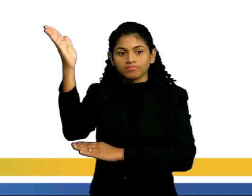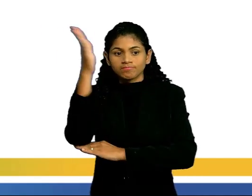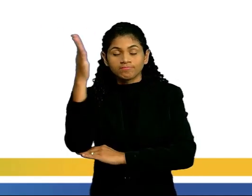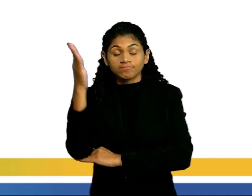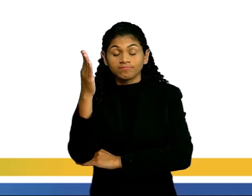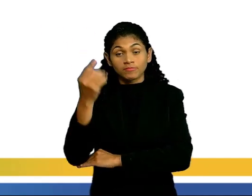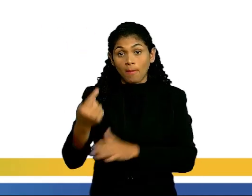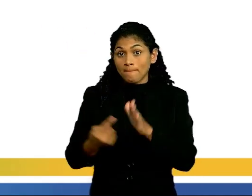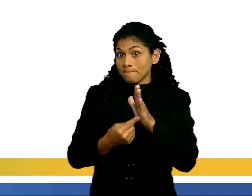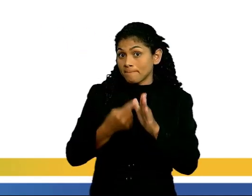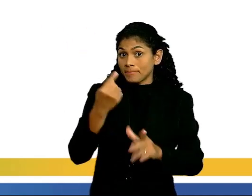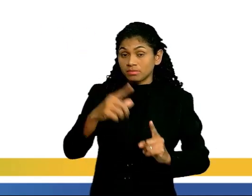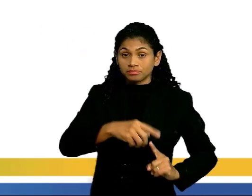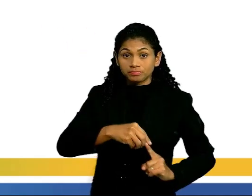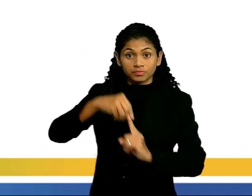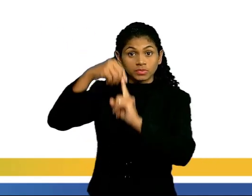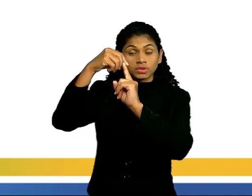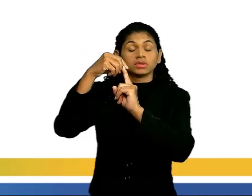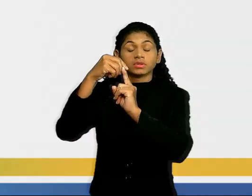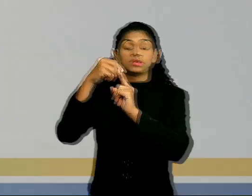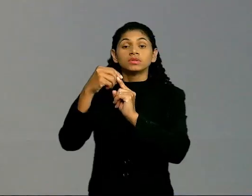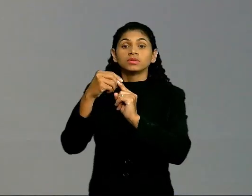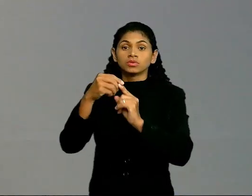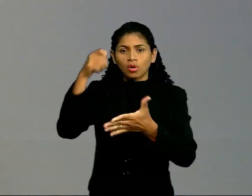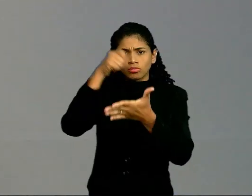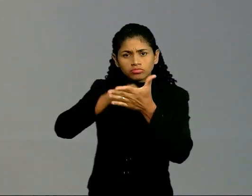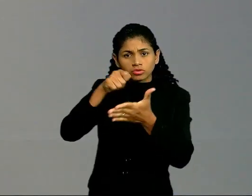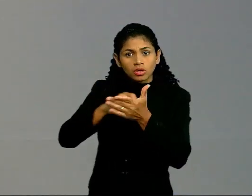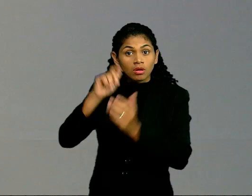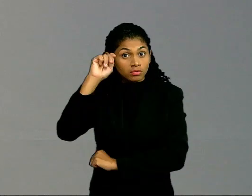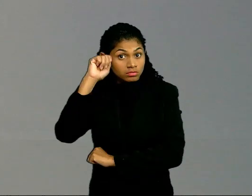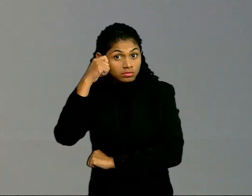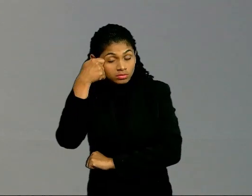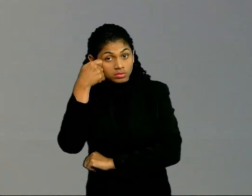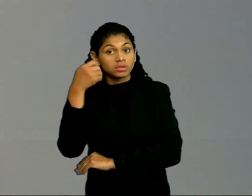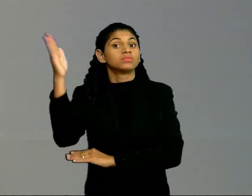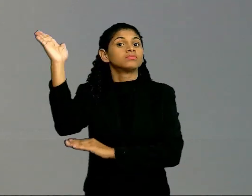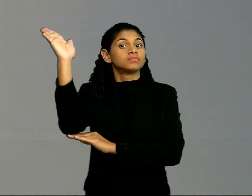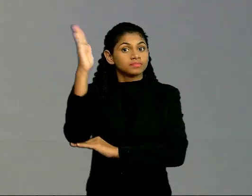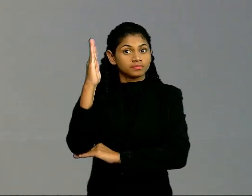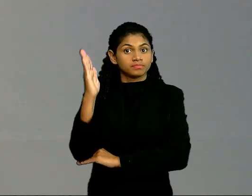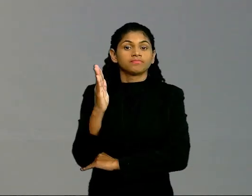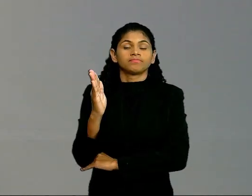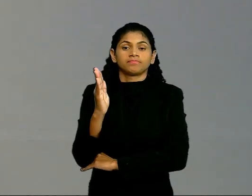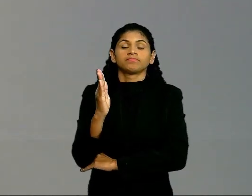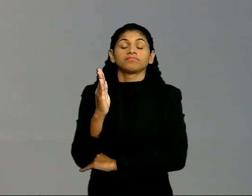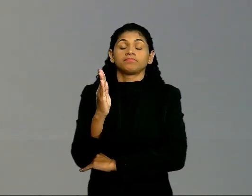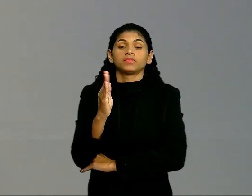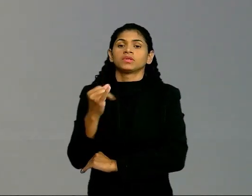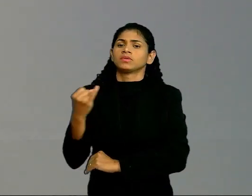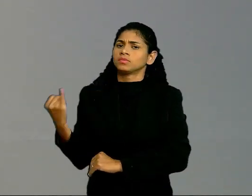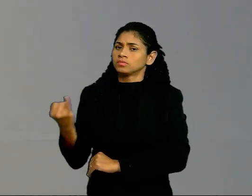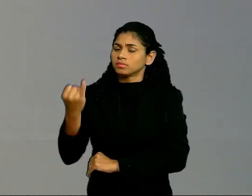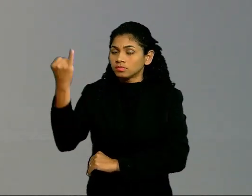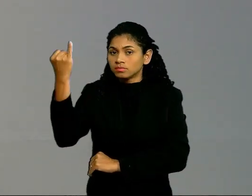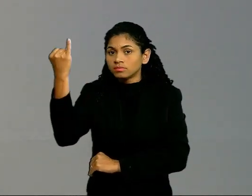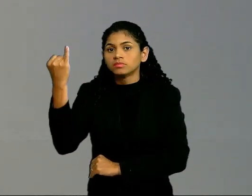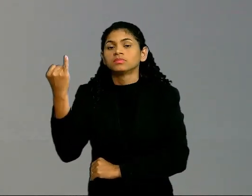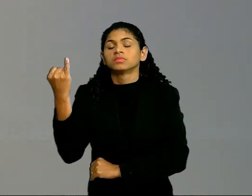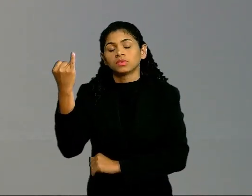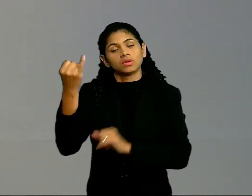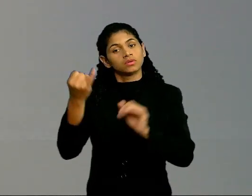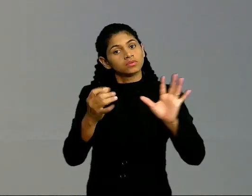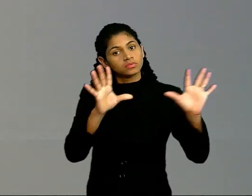destacadas escritoras negras do país. É por isso que eu trouxe para vocês aqui essa escritora, levando em